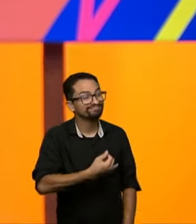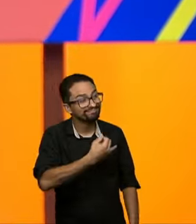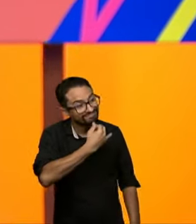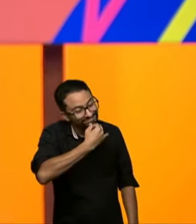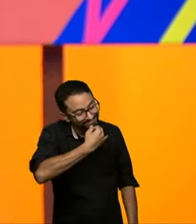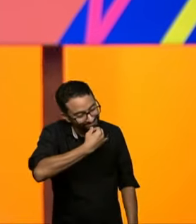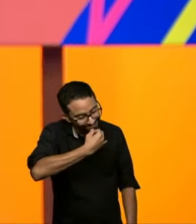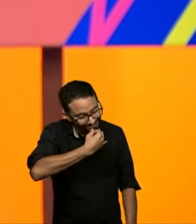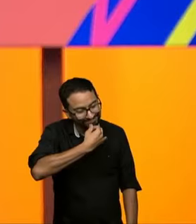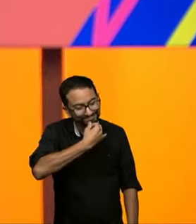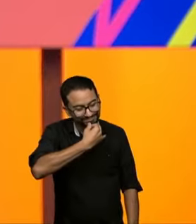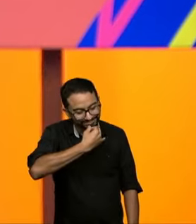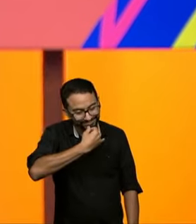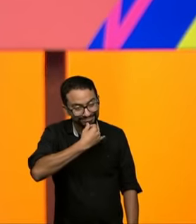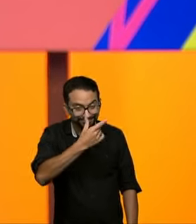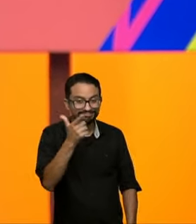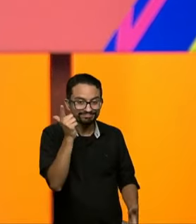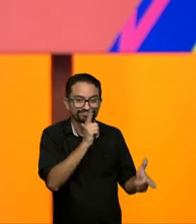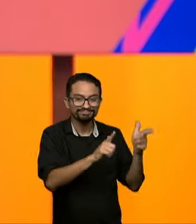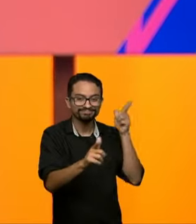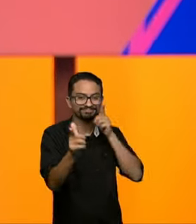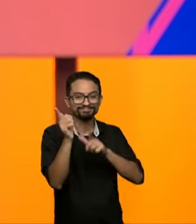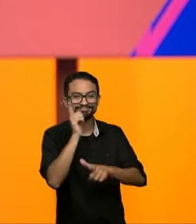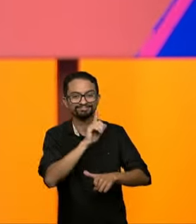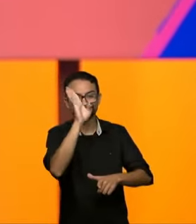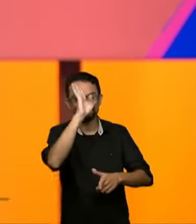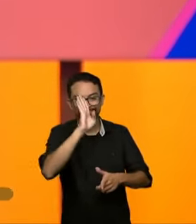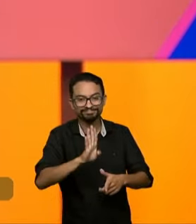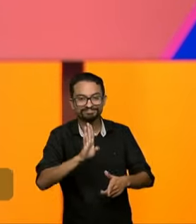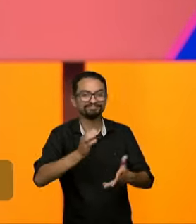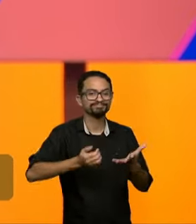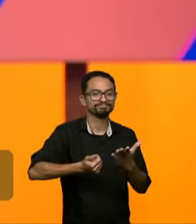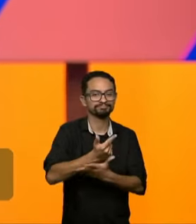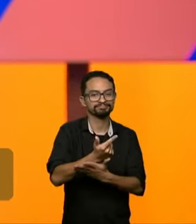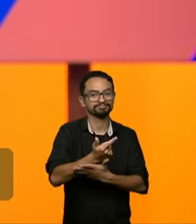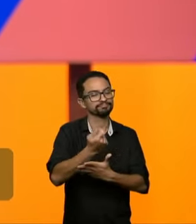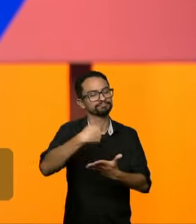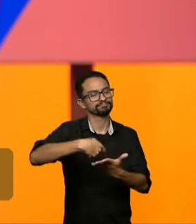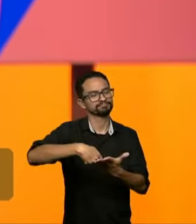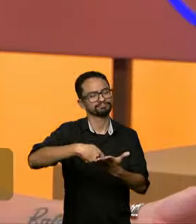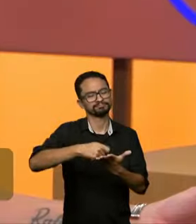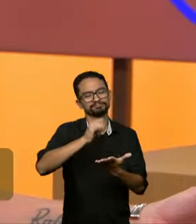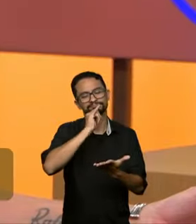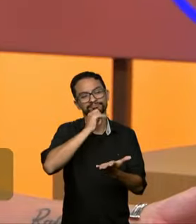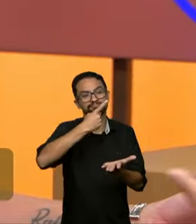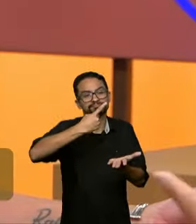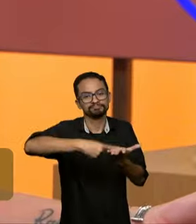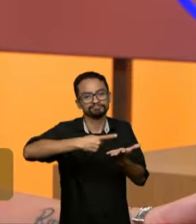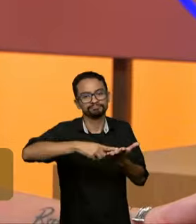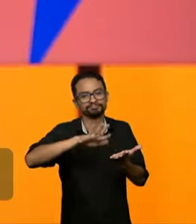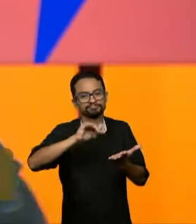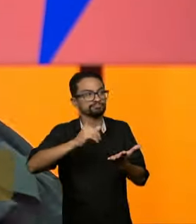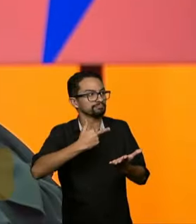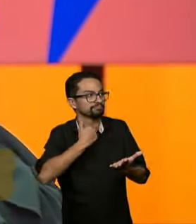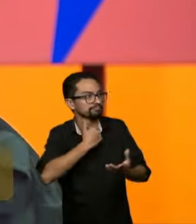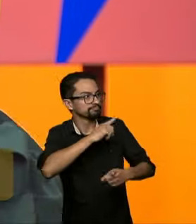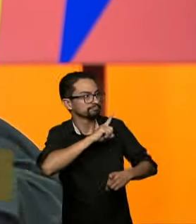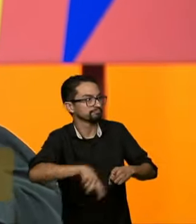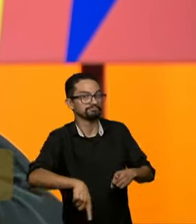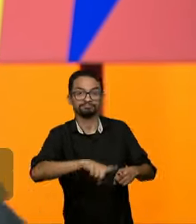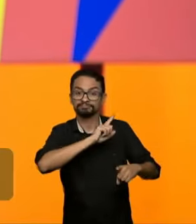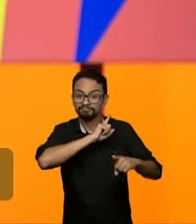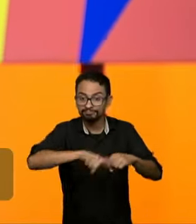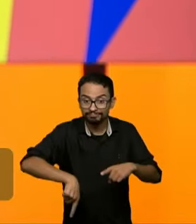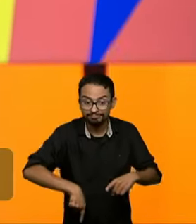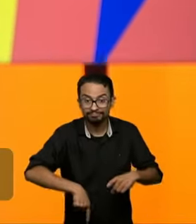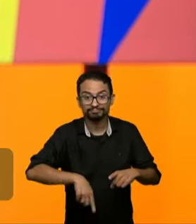Infelizmente, a gente consegue no Brasil comprar sem receita. Mas não deve, mas né, não doutora? Não pode, isso é não proibido. Pode. Isso é